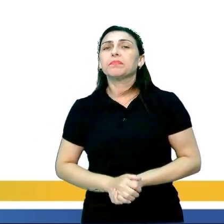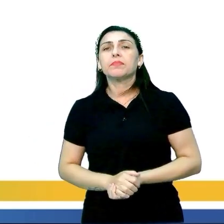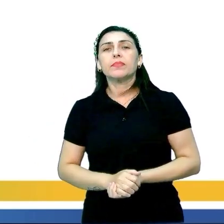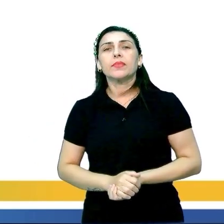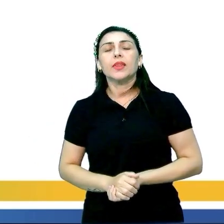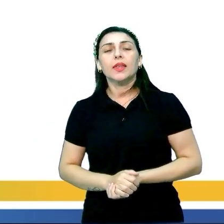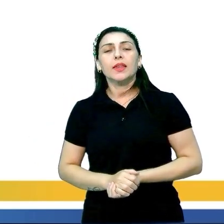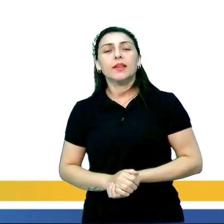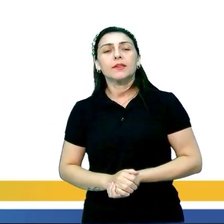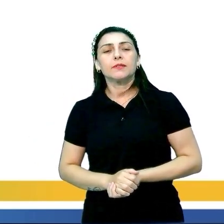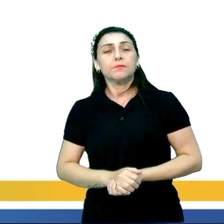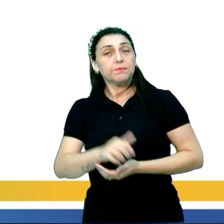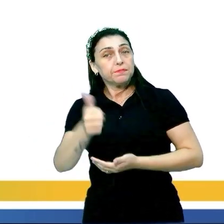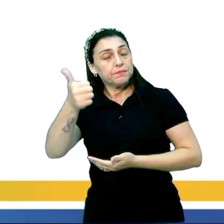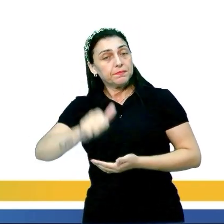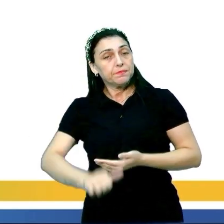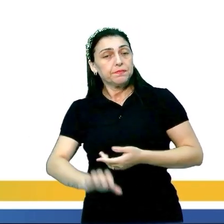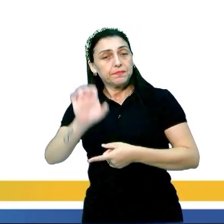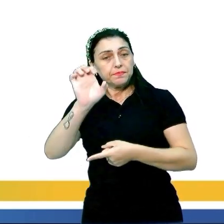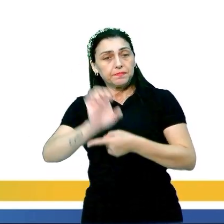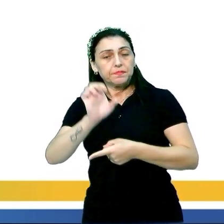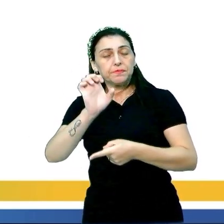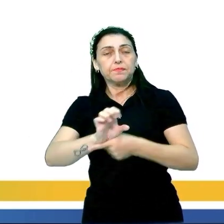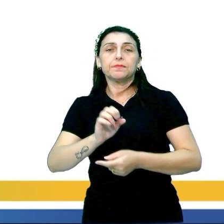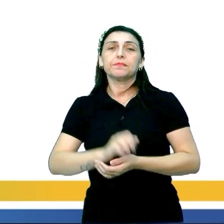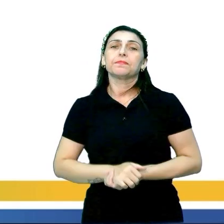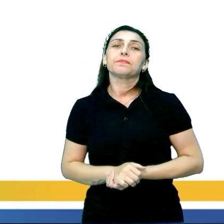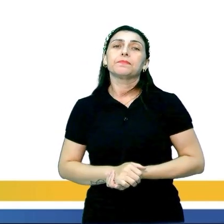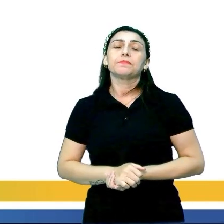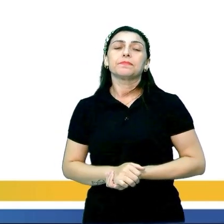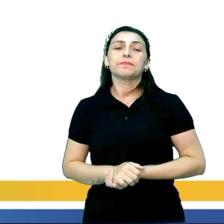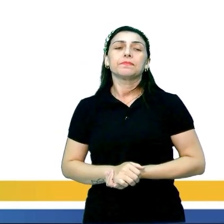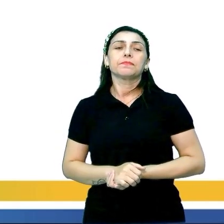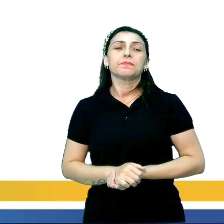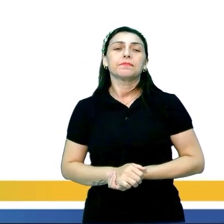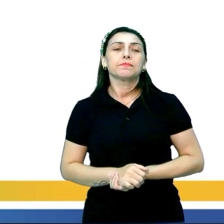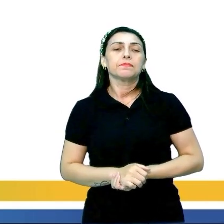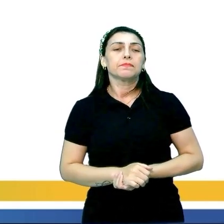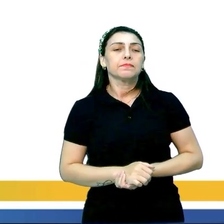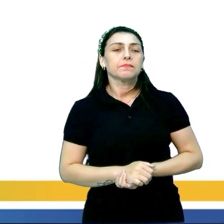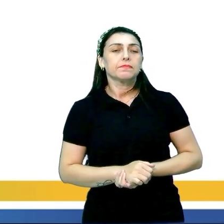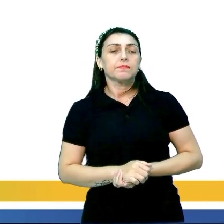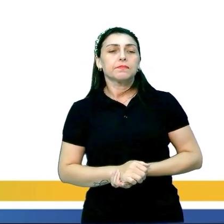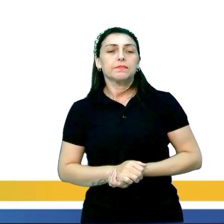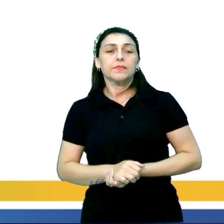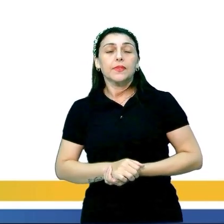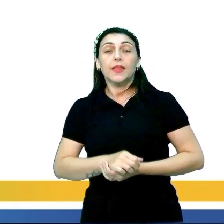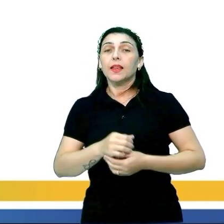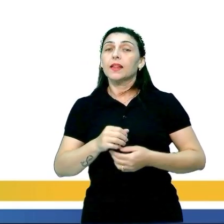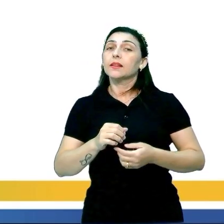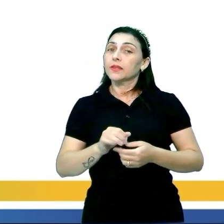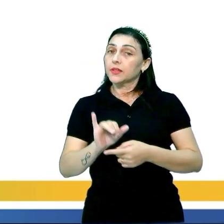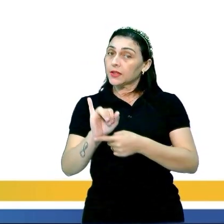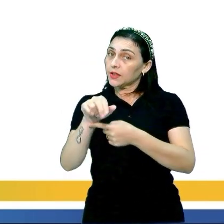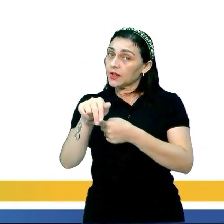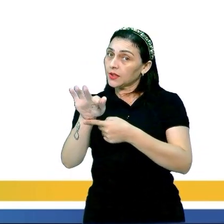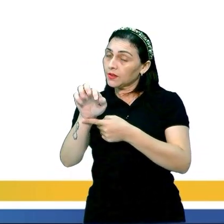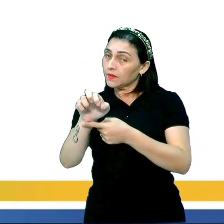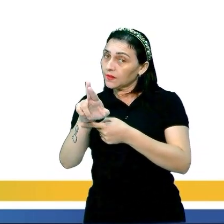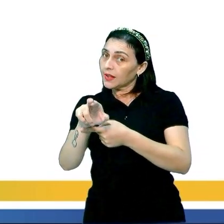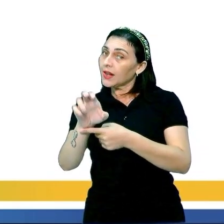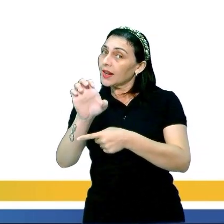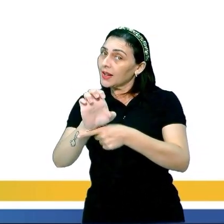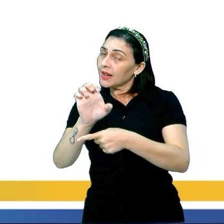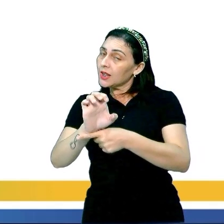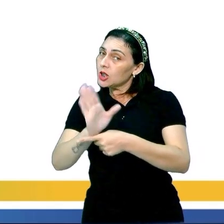só para confirmar, vamos analisar aí a letra E, né, que está com D junto ali, mas é a letra E, né, galera? Não tem como... A gente infere aqui que se trata da